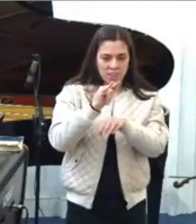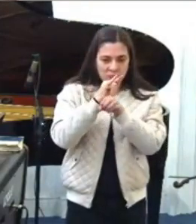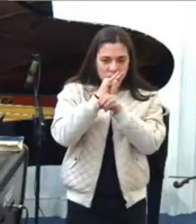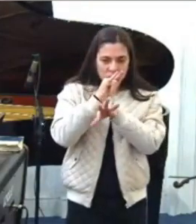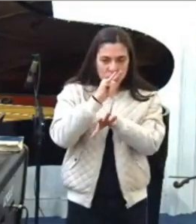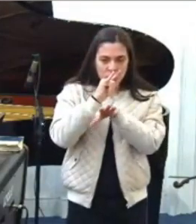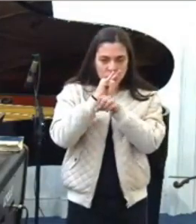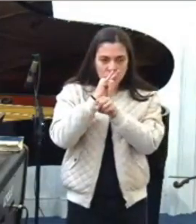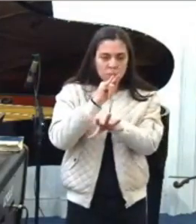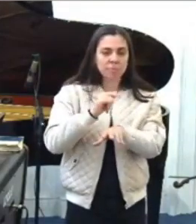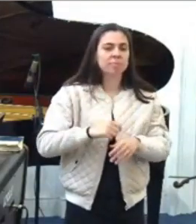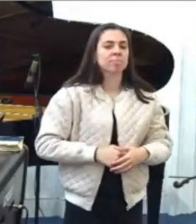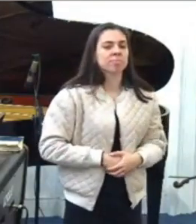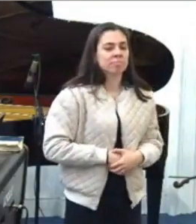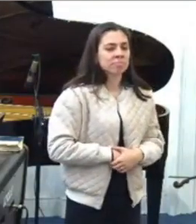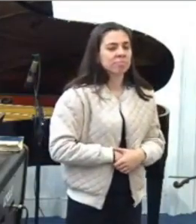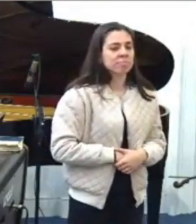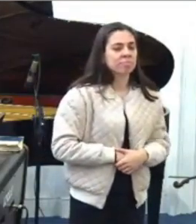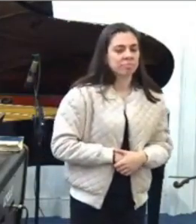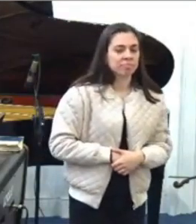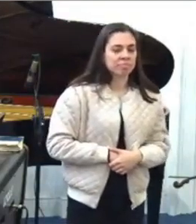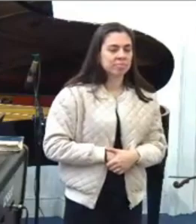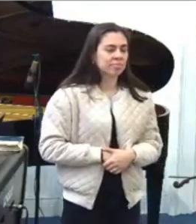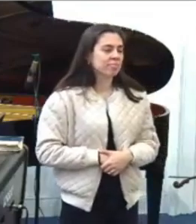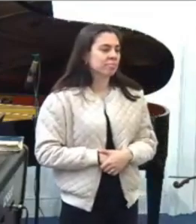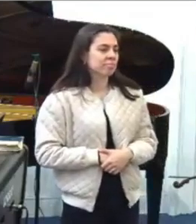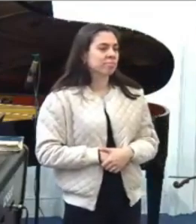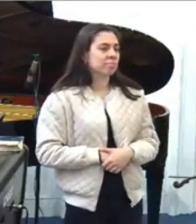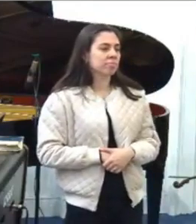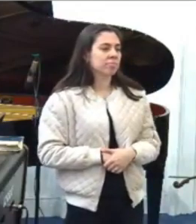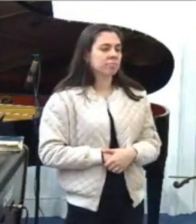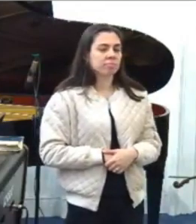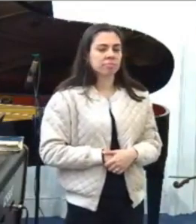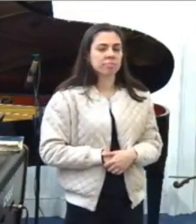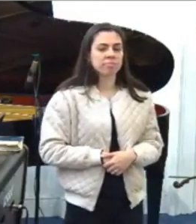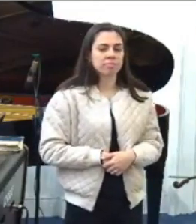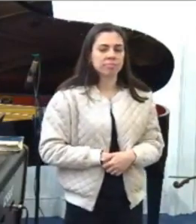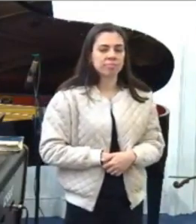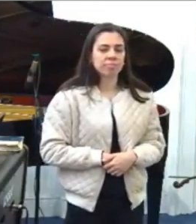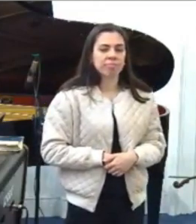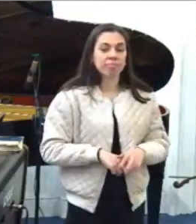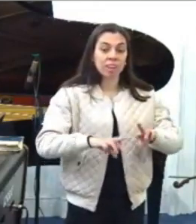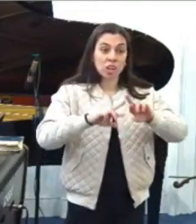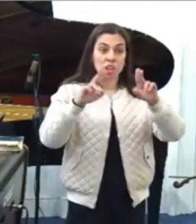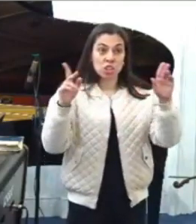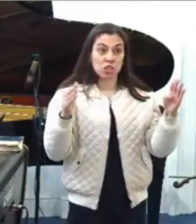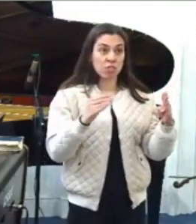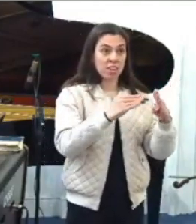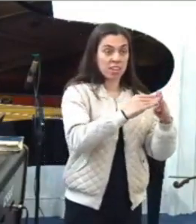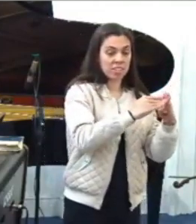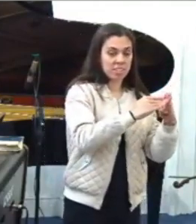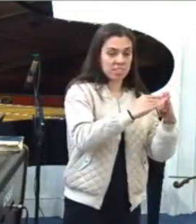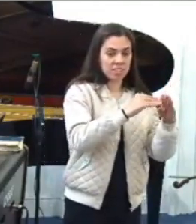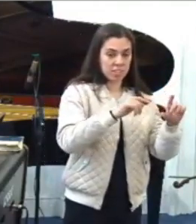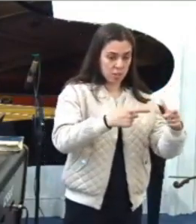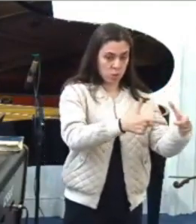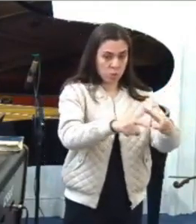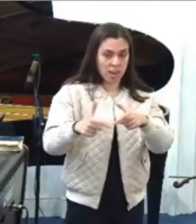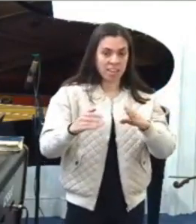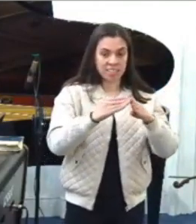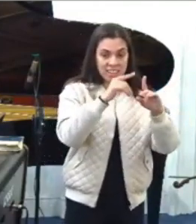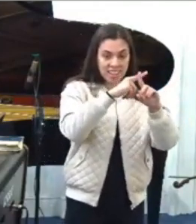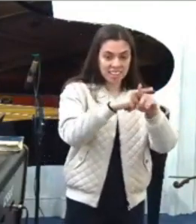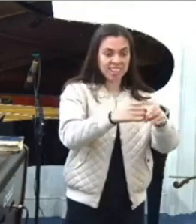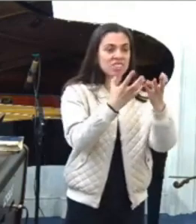ocultação diante de uma sociedade, para que consiga pregar aqui e ali e almas venham a Cristo Jesus, nós